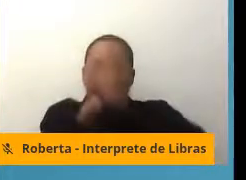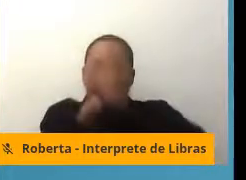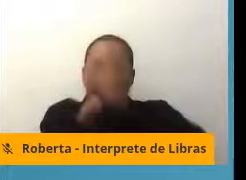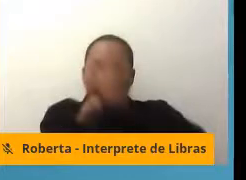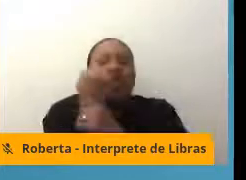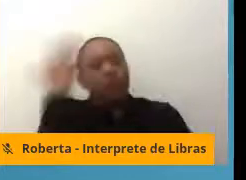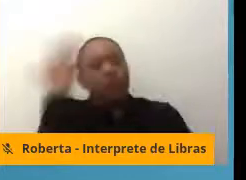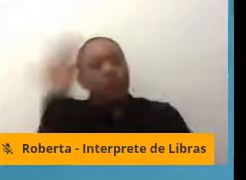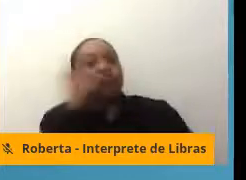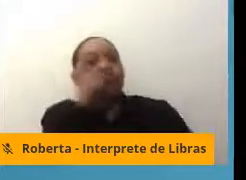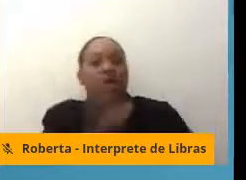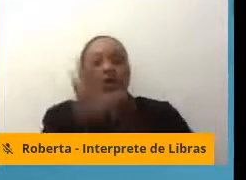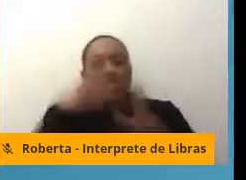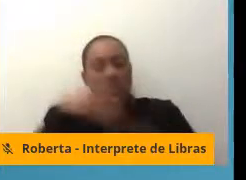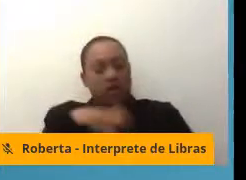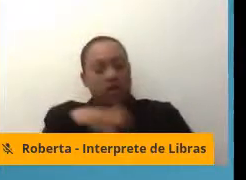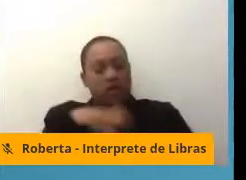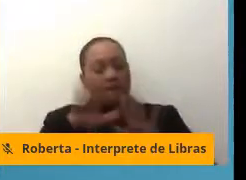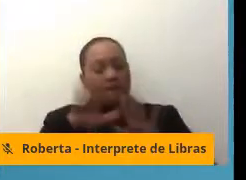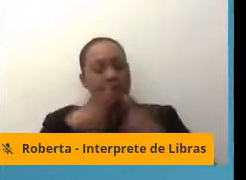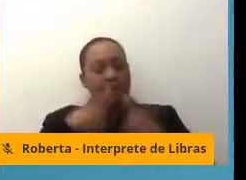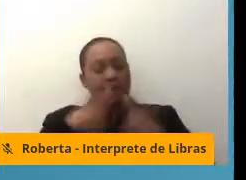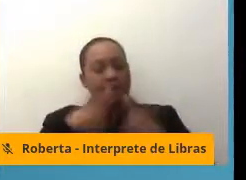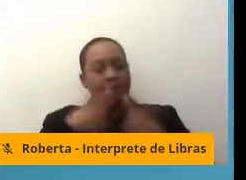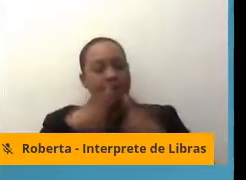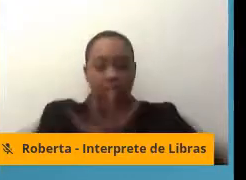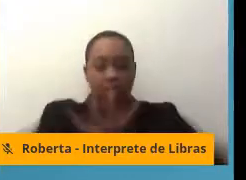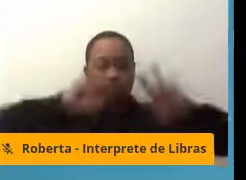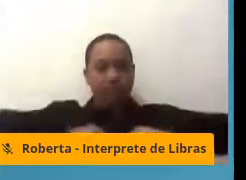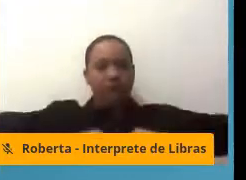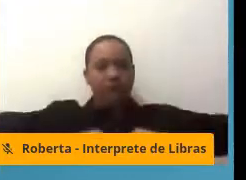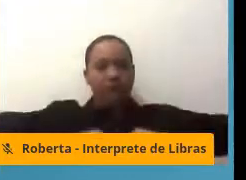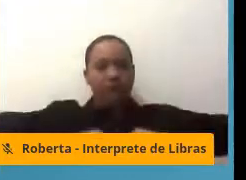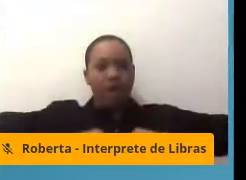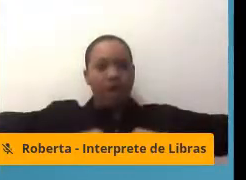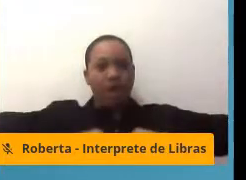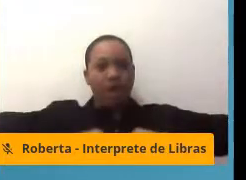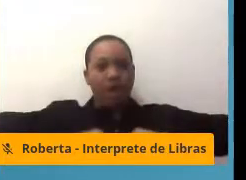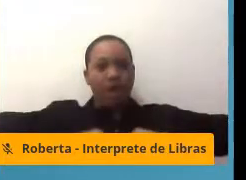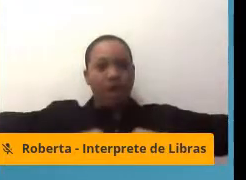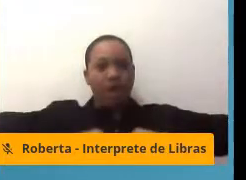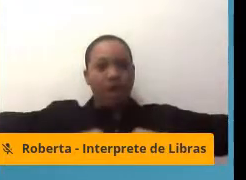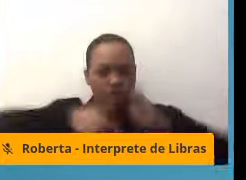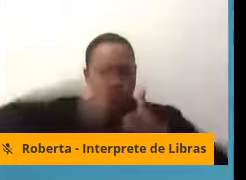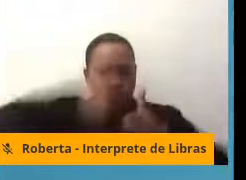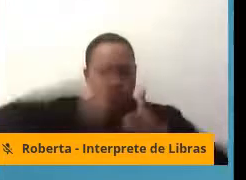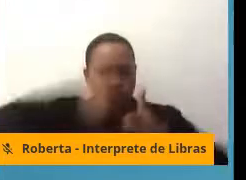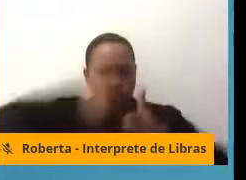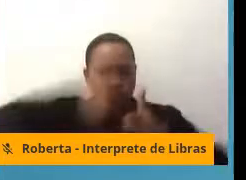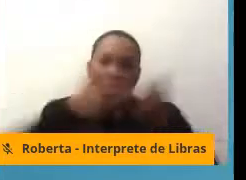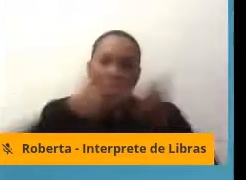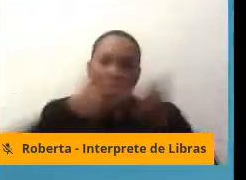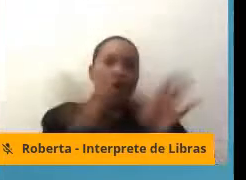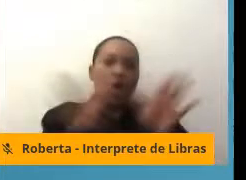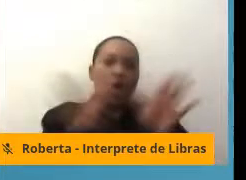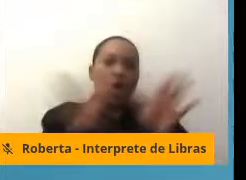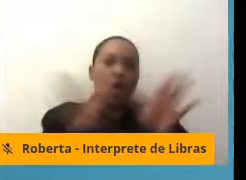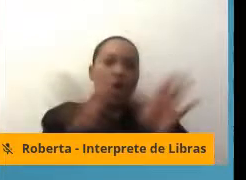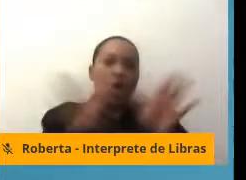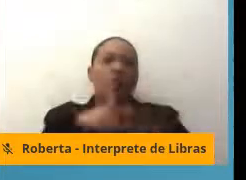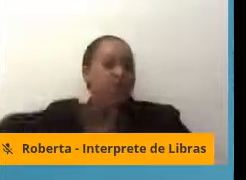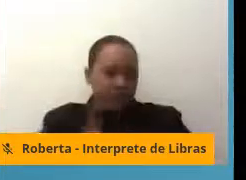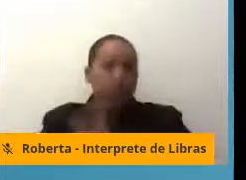tá? Mas uma parcela pequena, como o professor Fernando falou, né, é uma porcentagem pequena estimada da população, perto